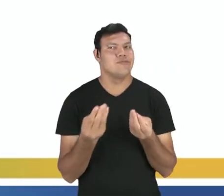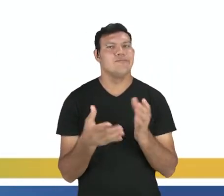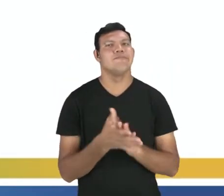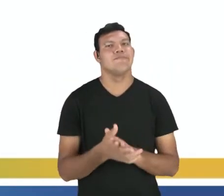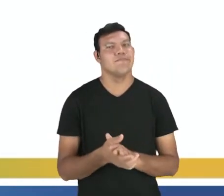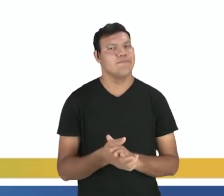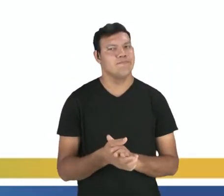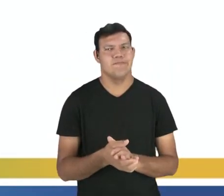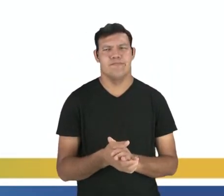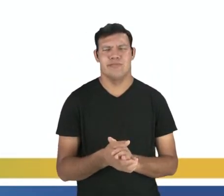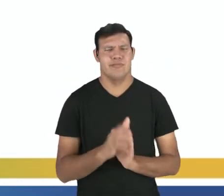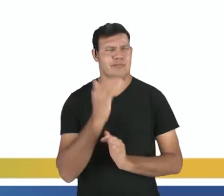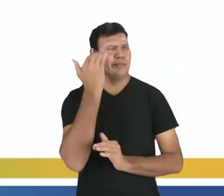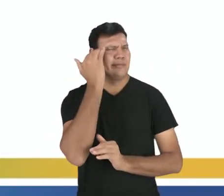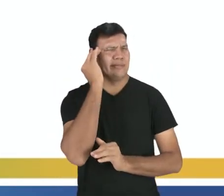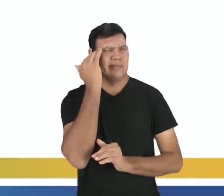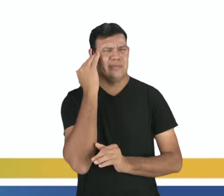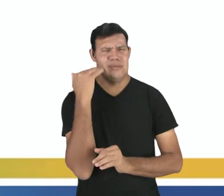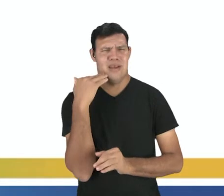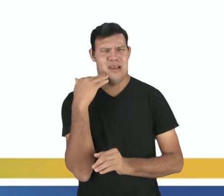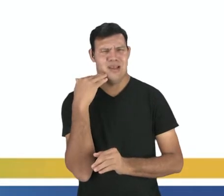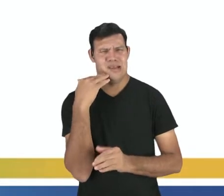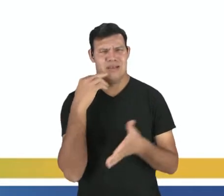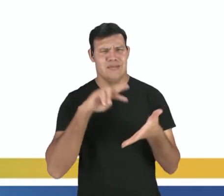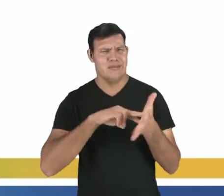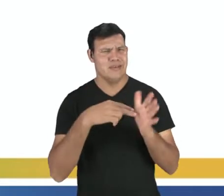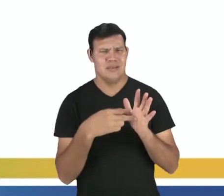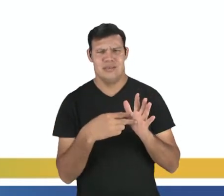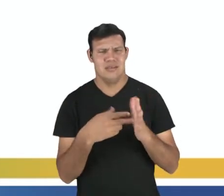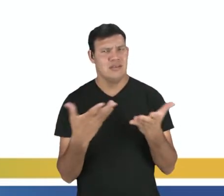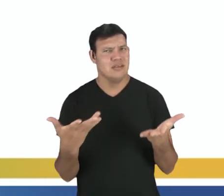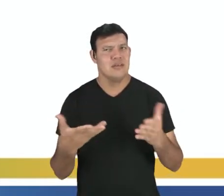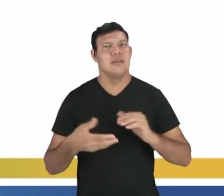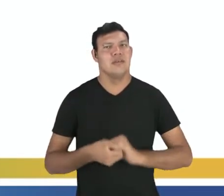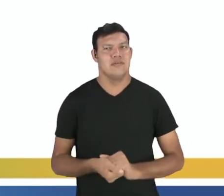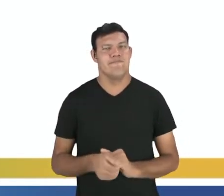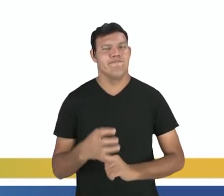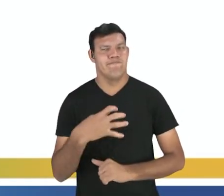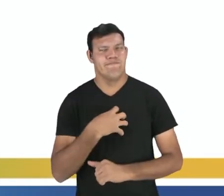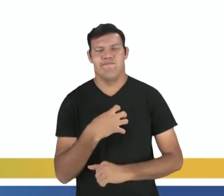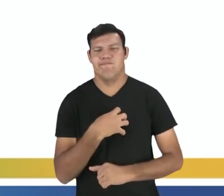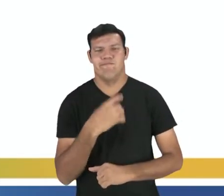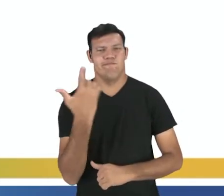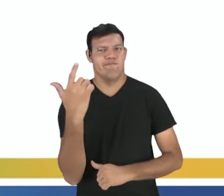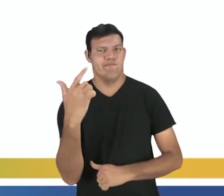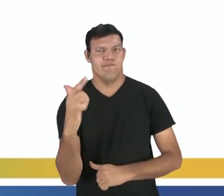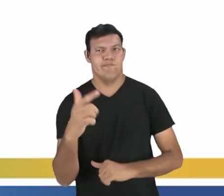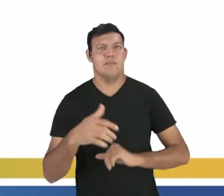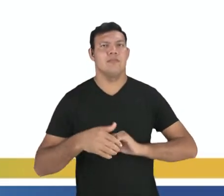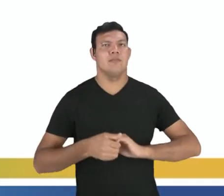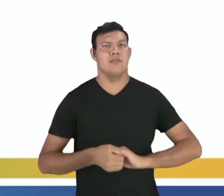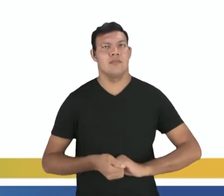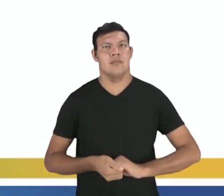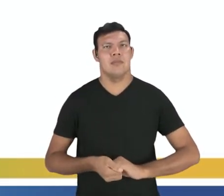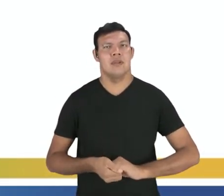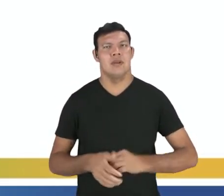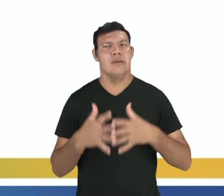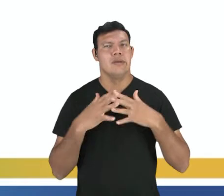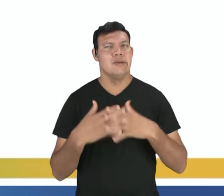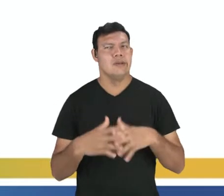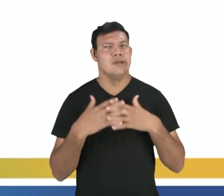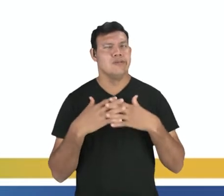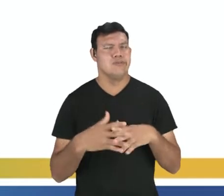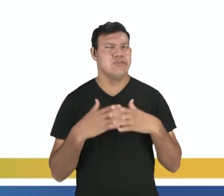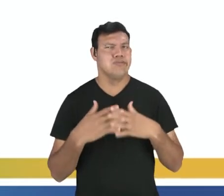uma não compreensão do significado, e aí o seu sentido real será deturpado, não será